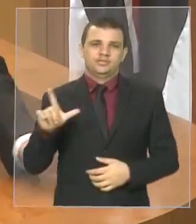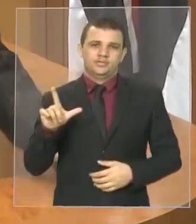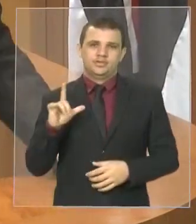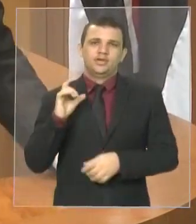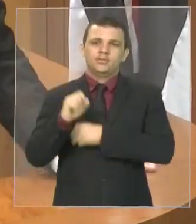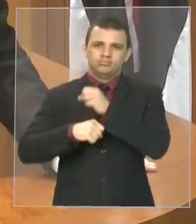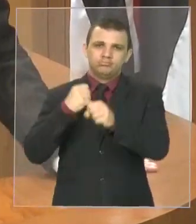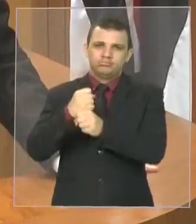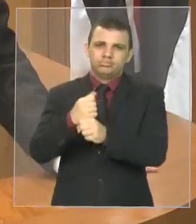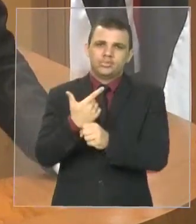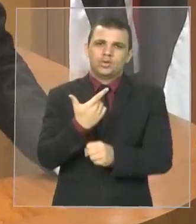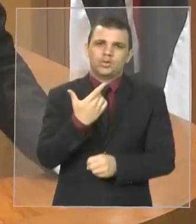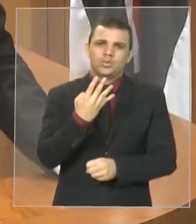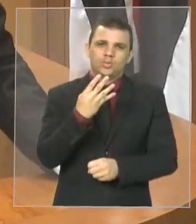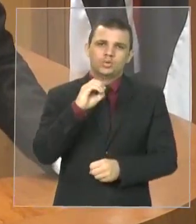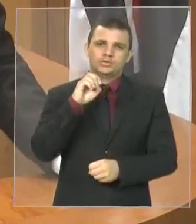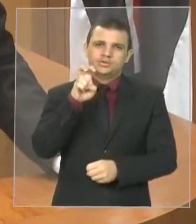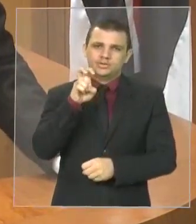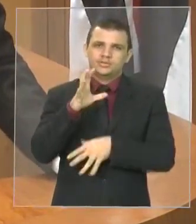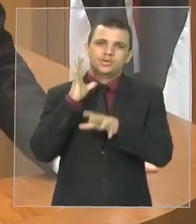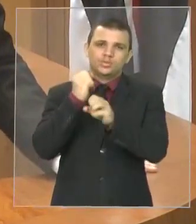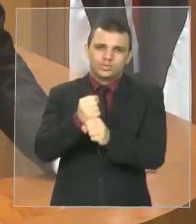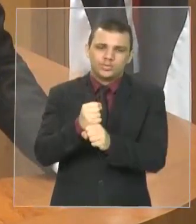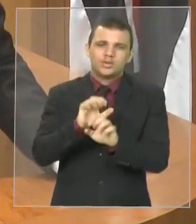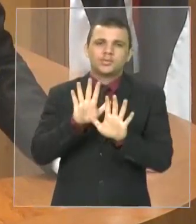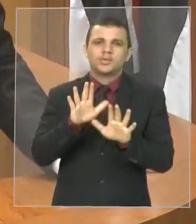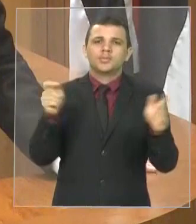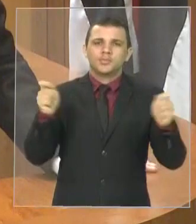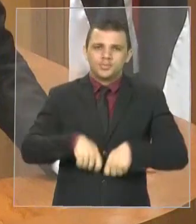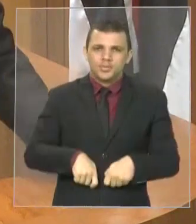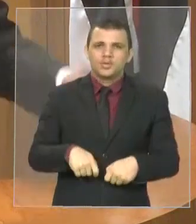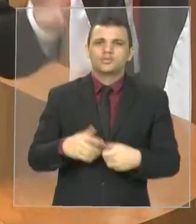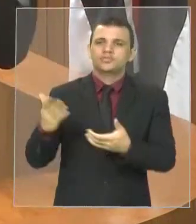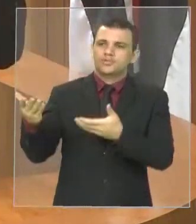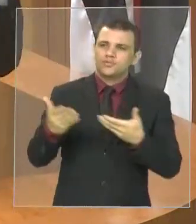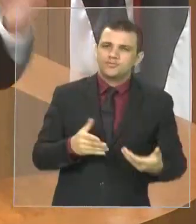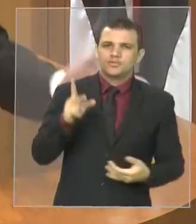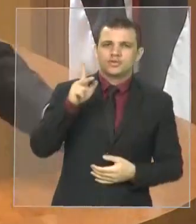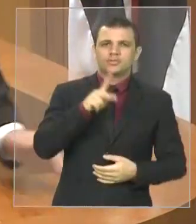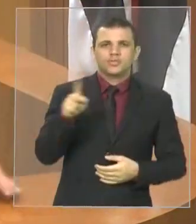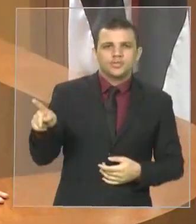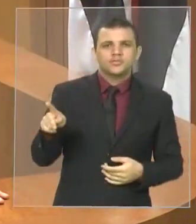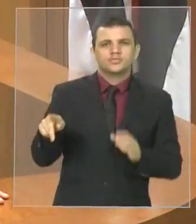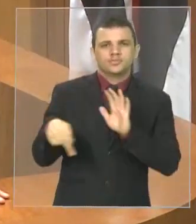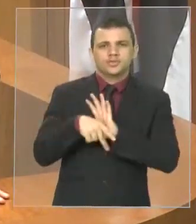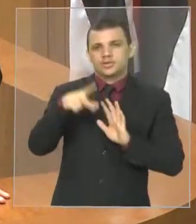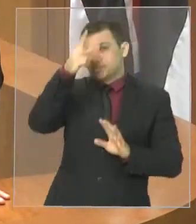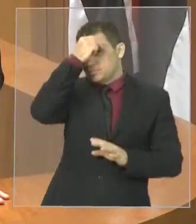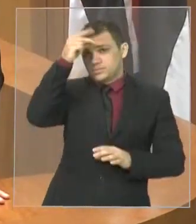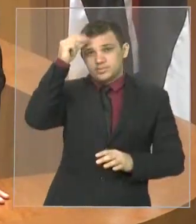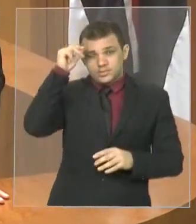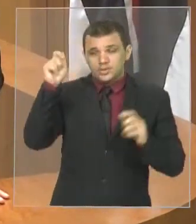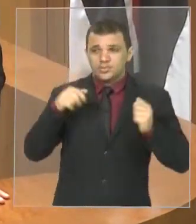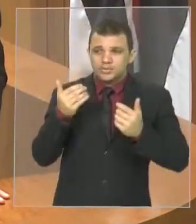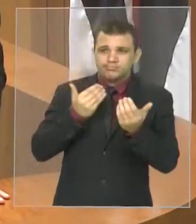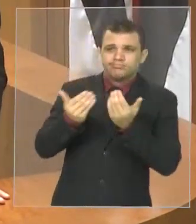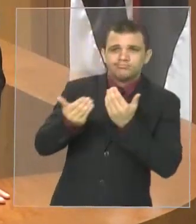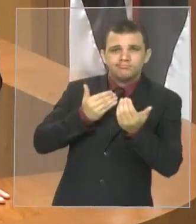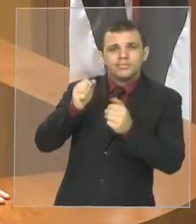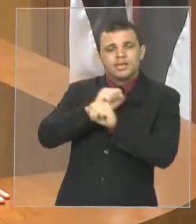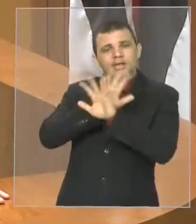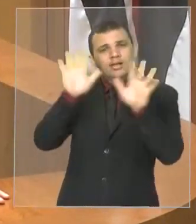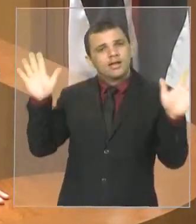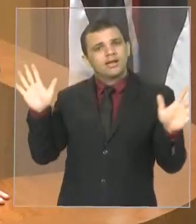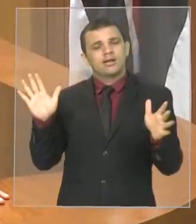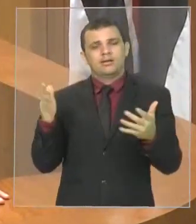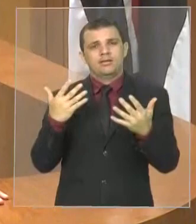mínimo, receber os professores da rede estadual de ensino, para que possa conversar de forma clara, de forma aberta, de